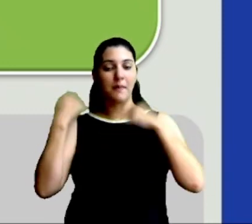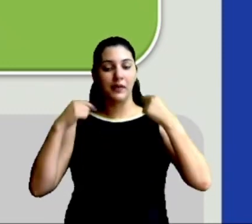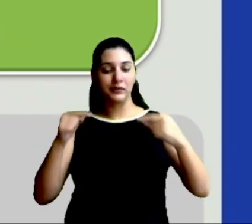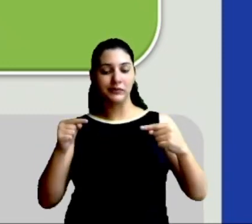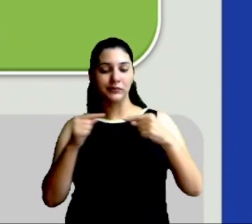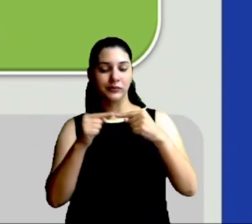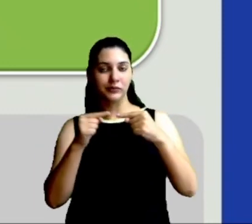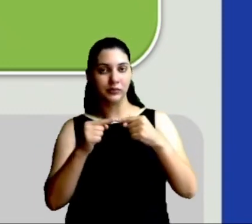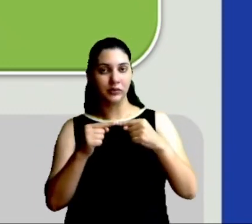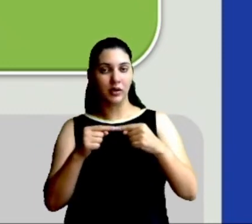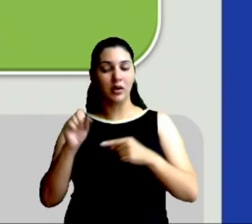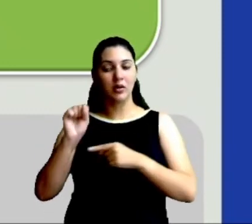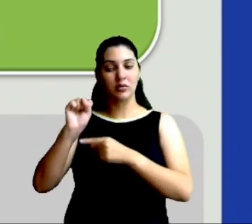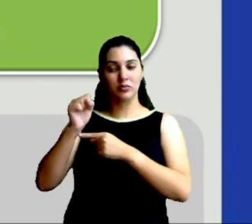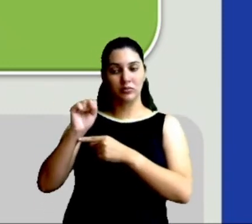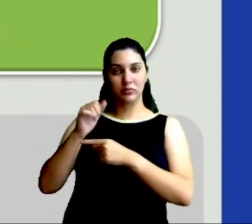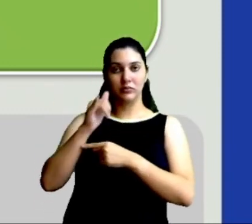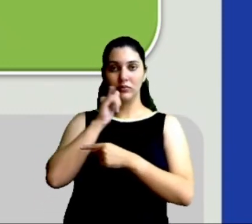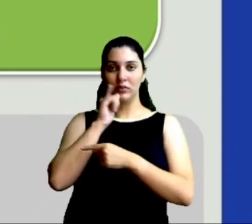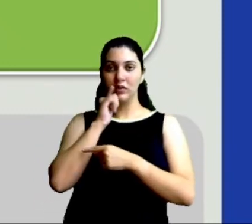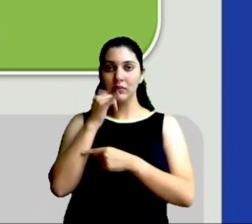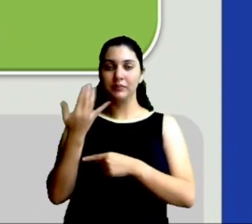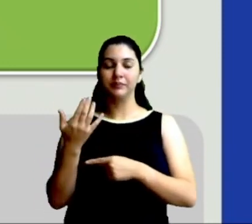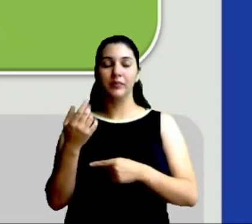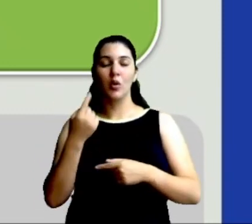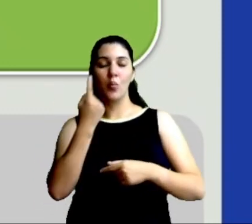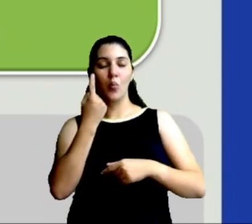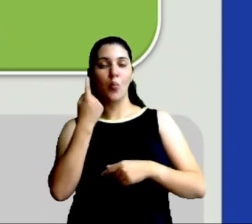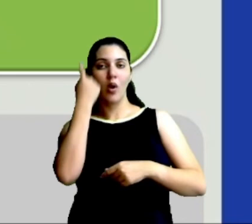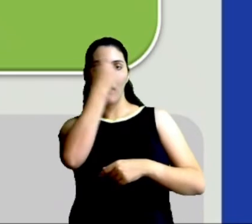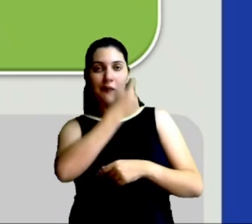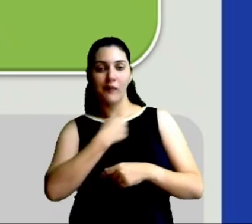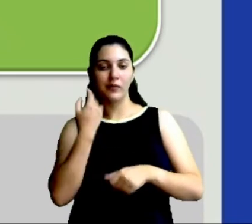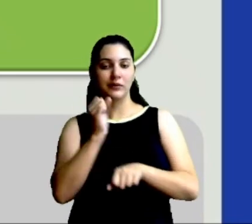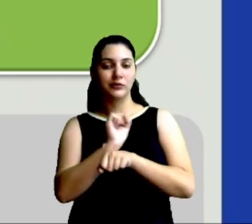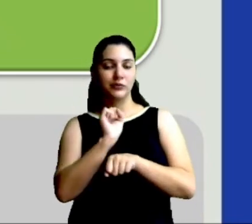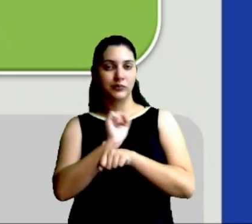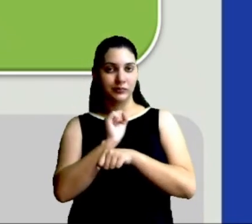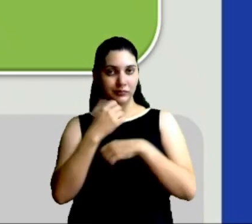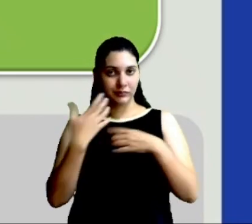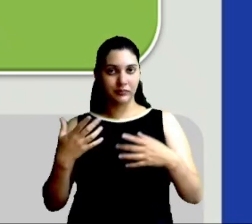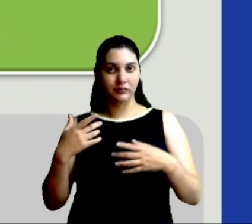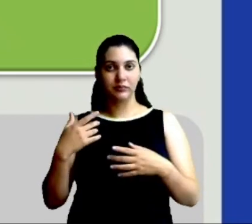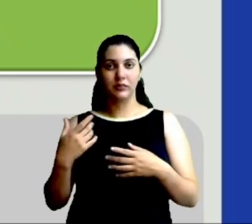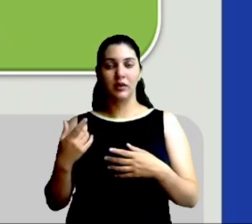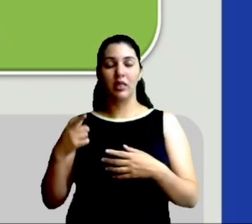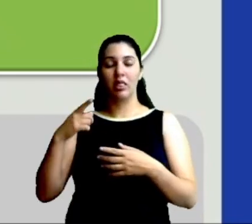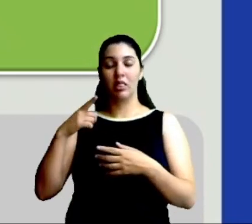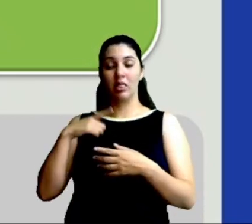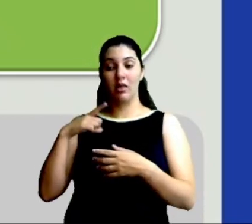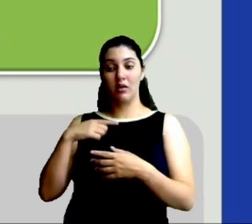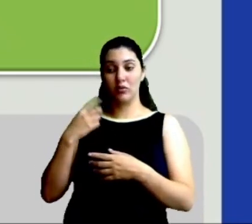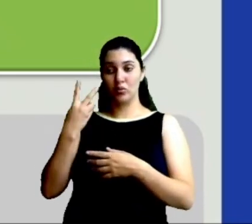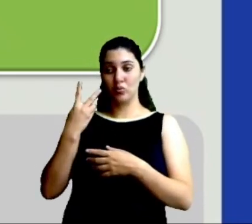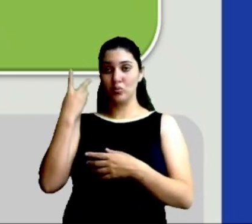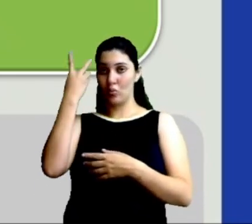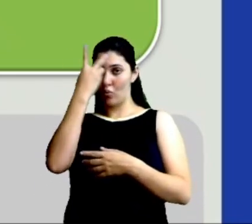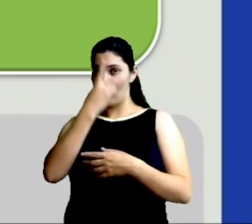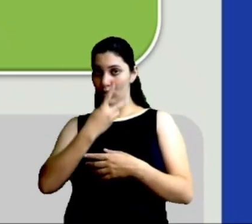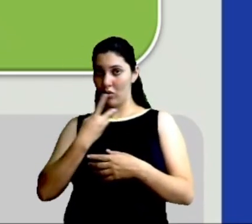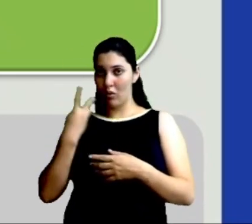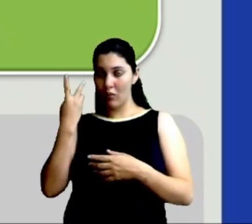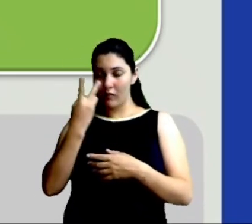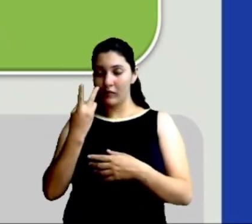sujeito. Então, deu 1 hora de que espero. E a outra, soaram 2 horas. Está concordando aí